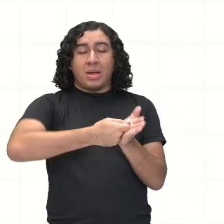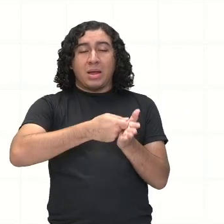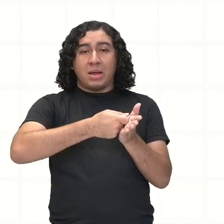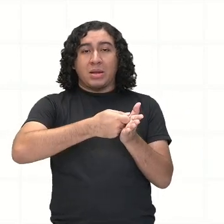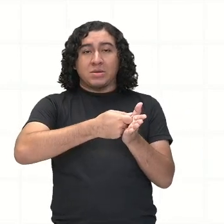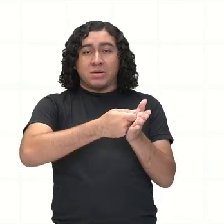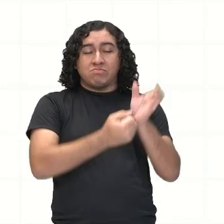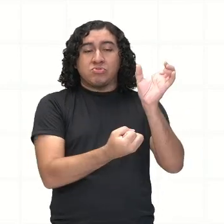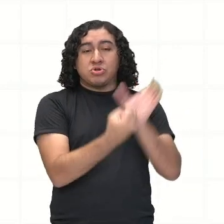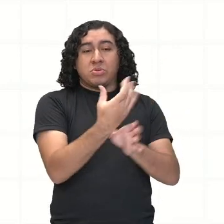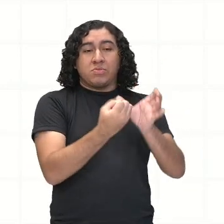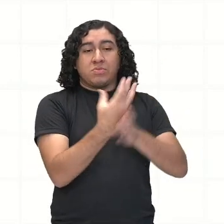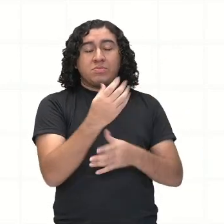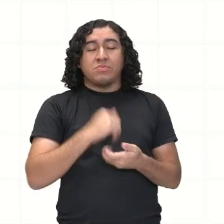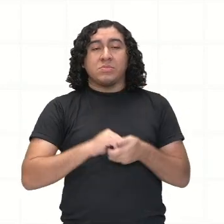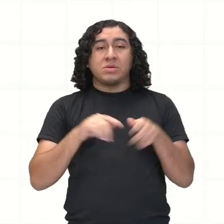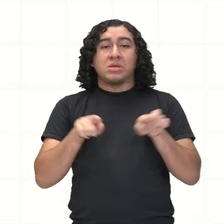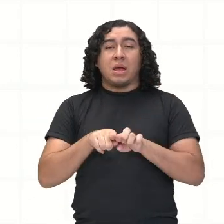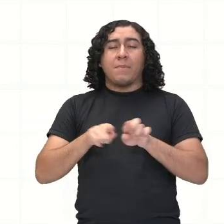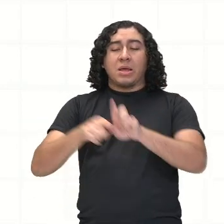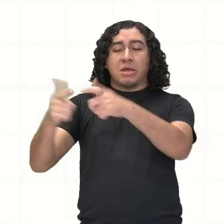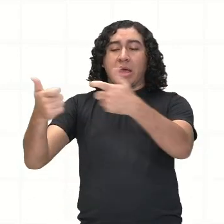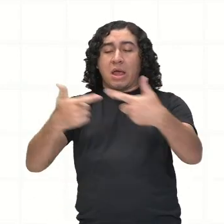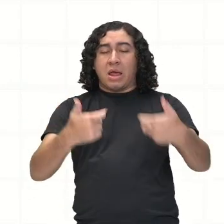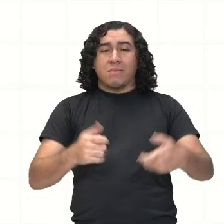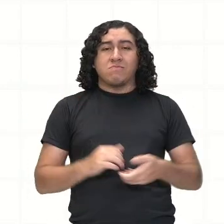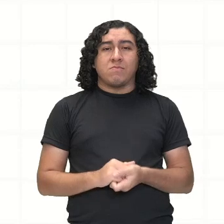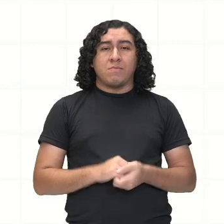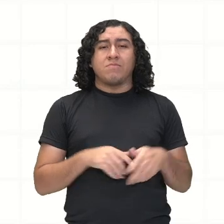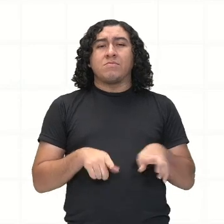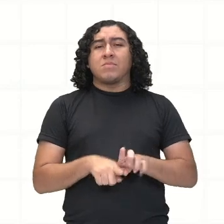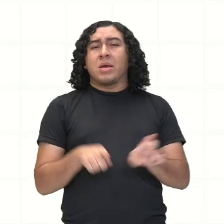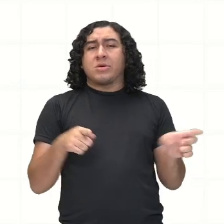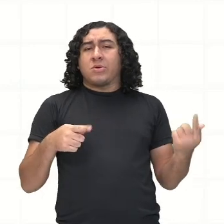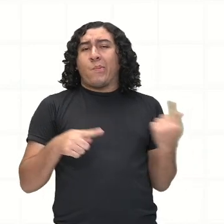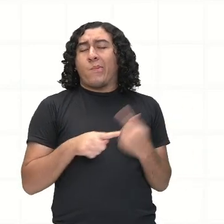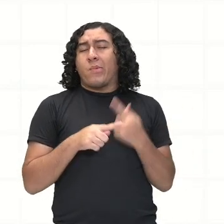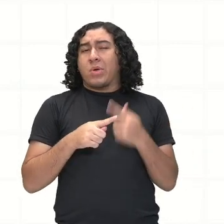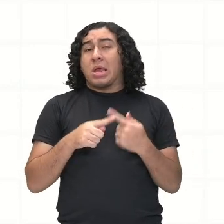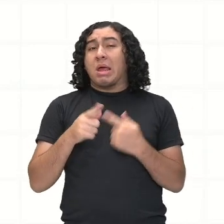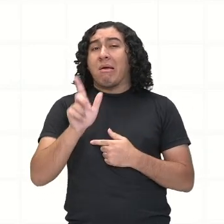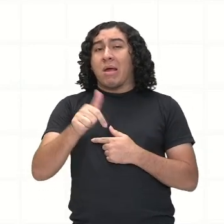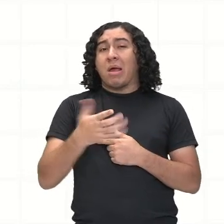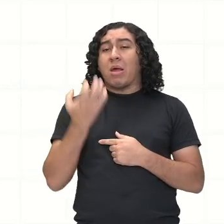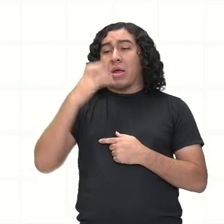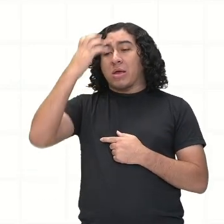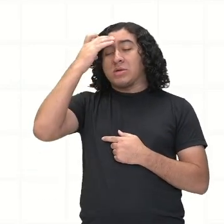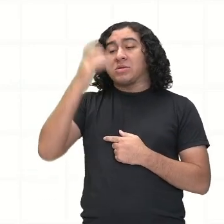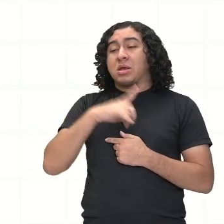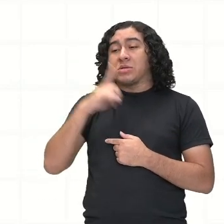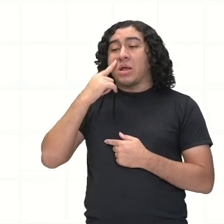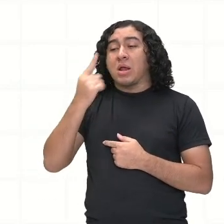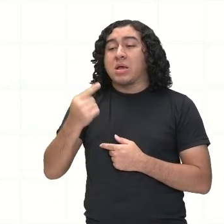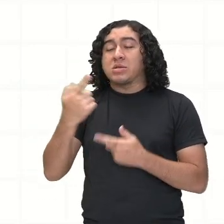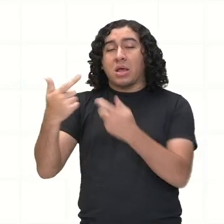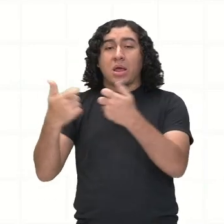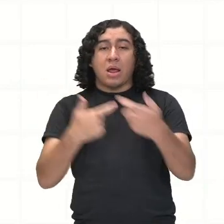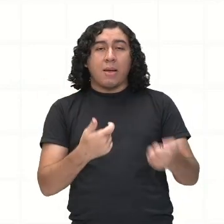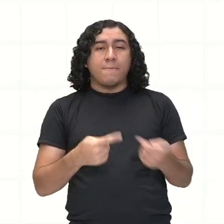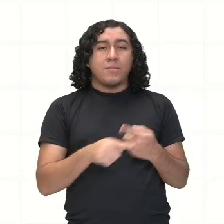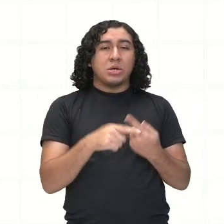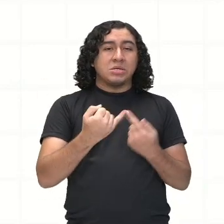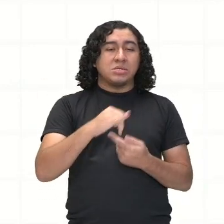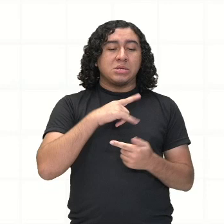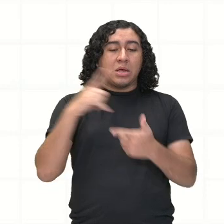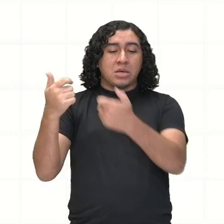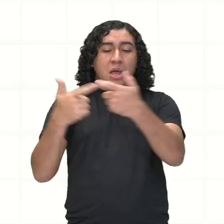declarar guerras. Professora, por que os monarcas queriam declarar guerras? Porque à medida que eles